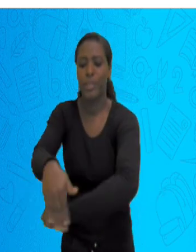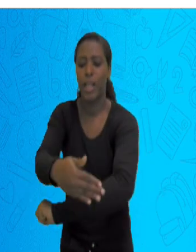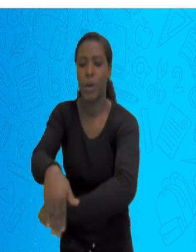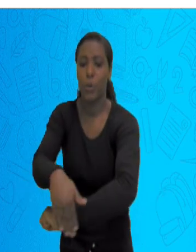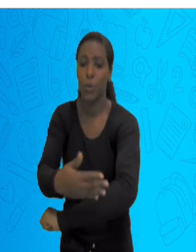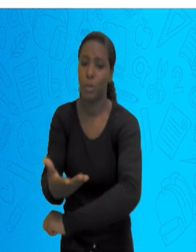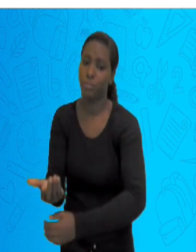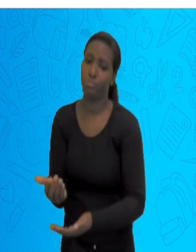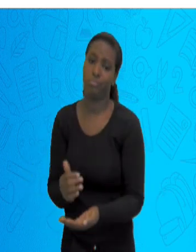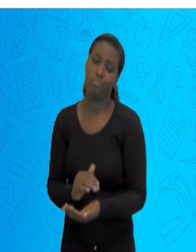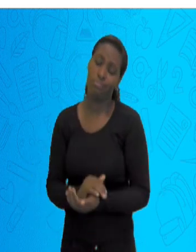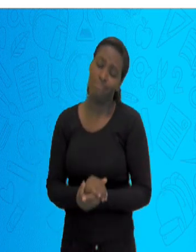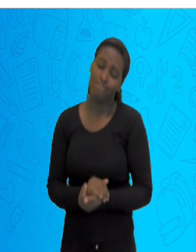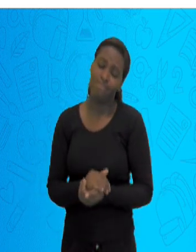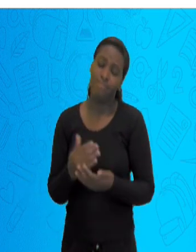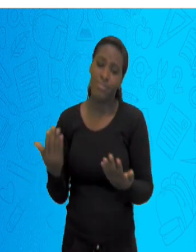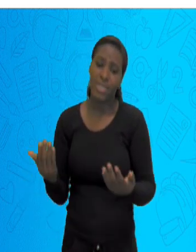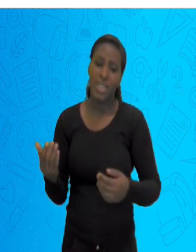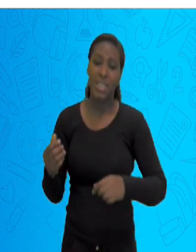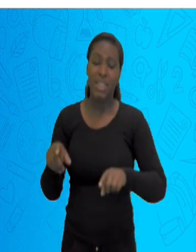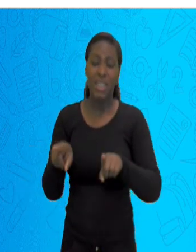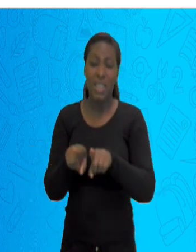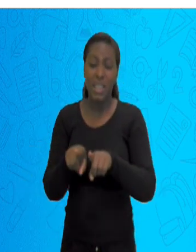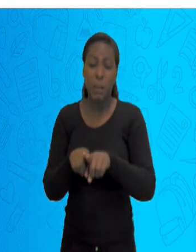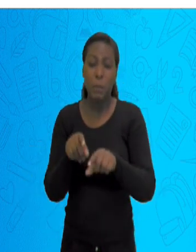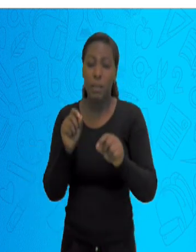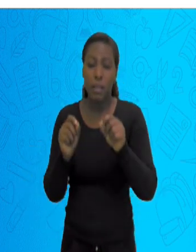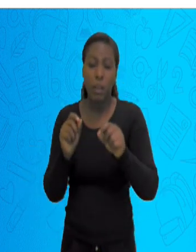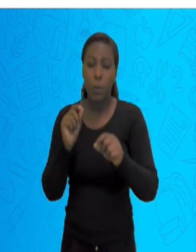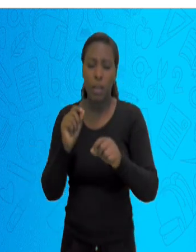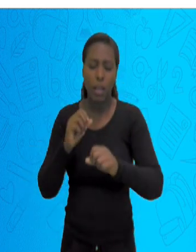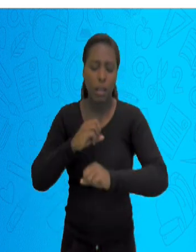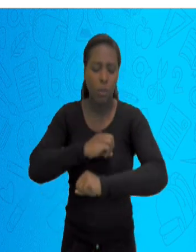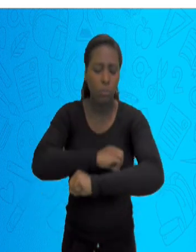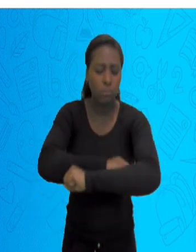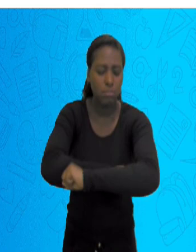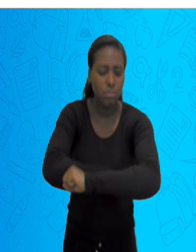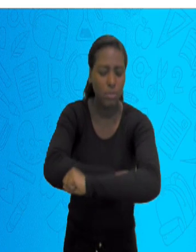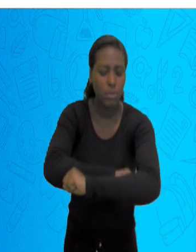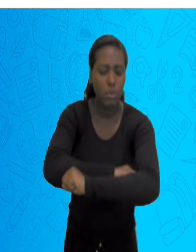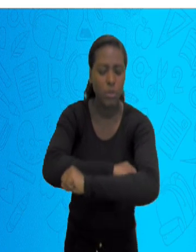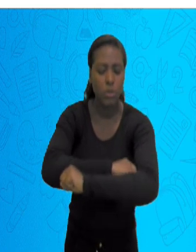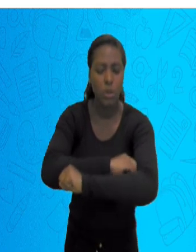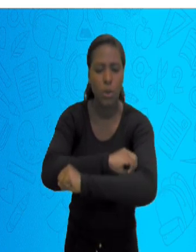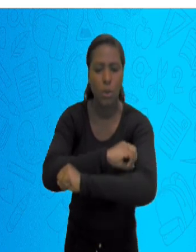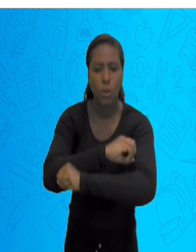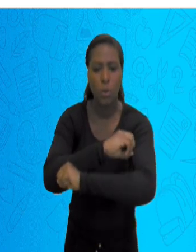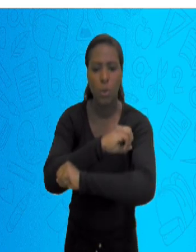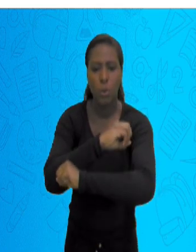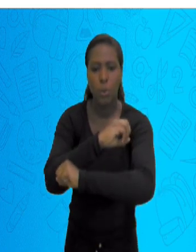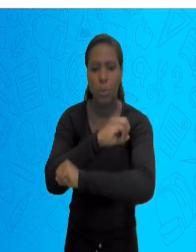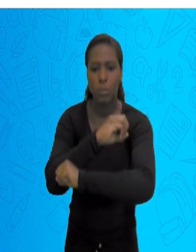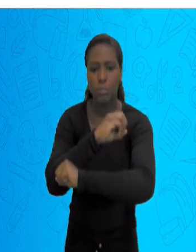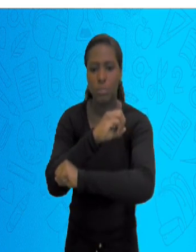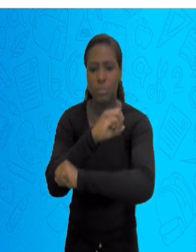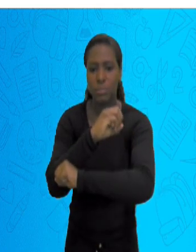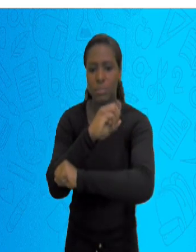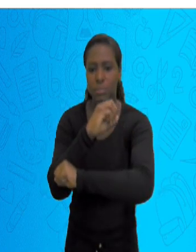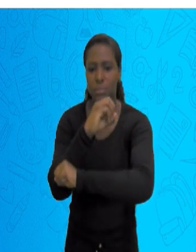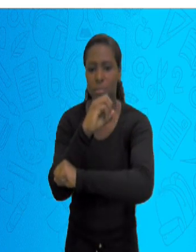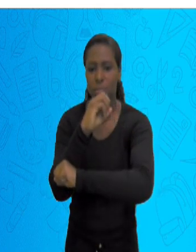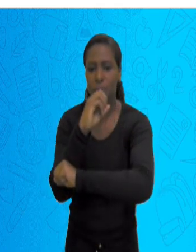amorosamente se enlaçam, formando um terceiro tom, a que